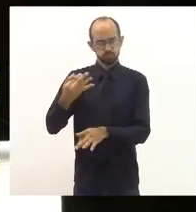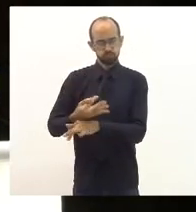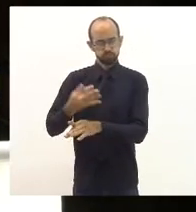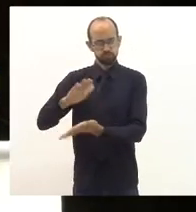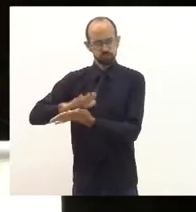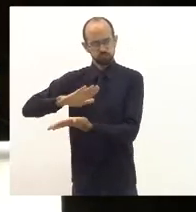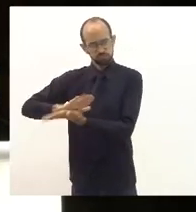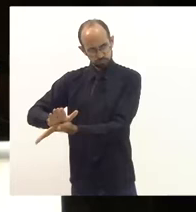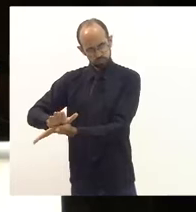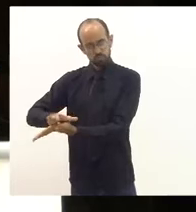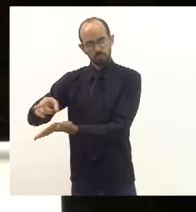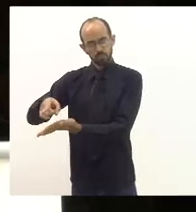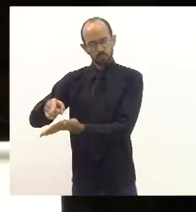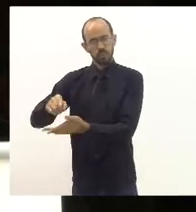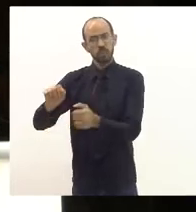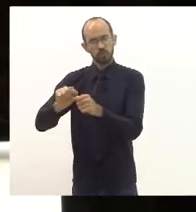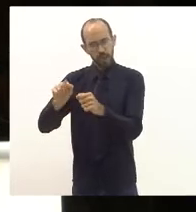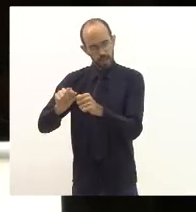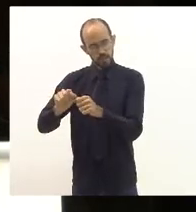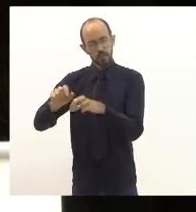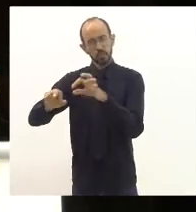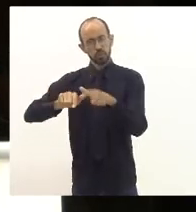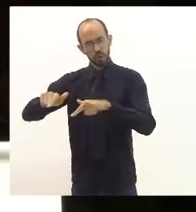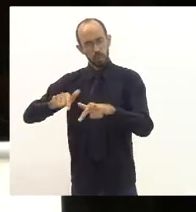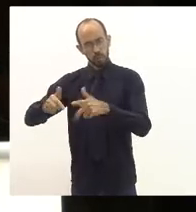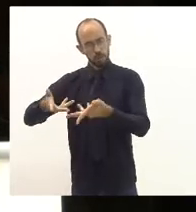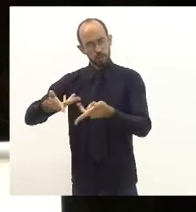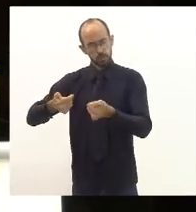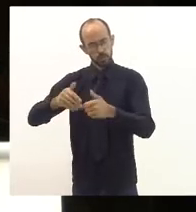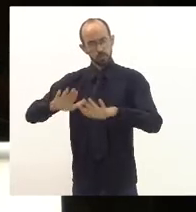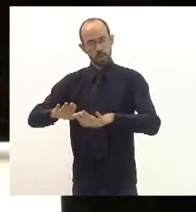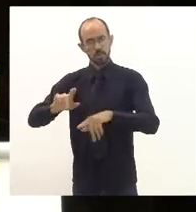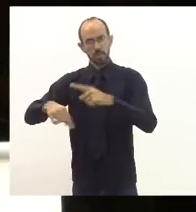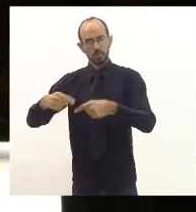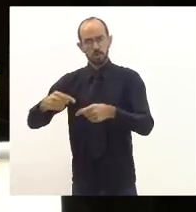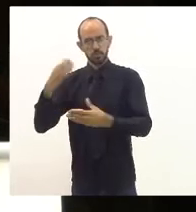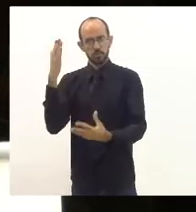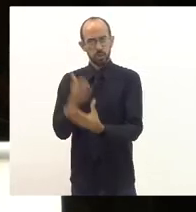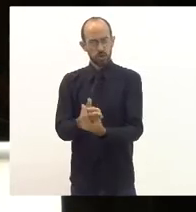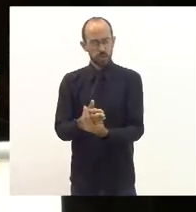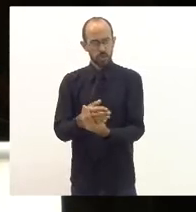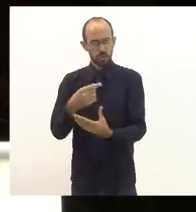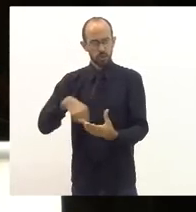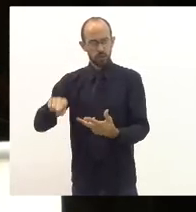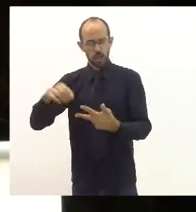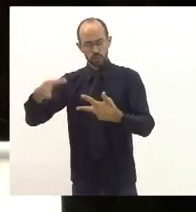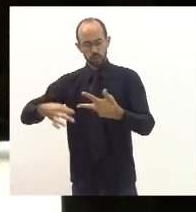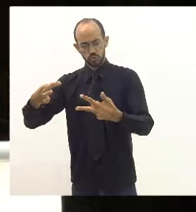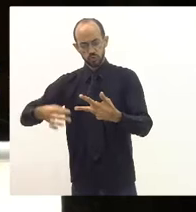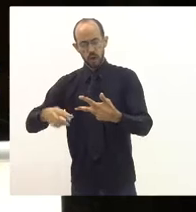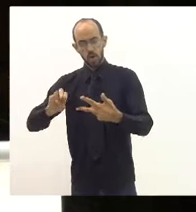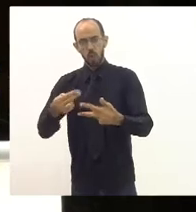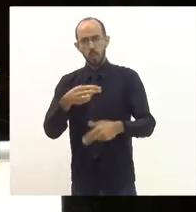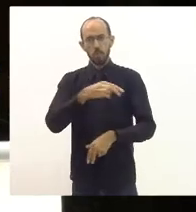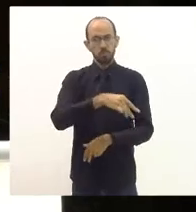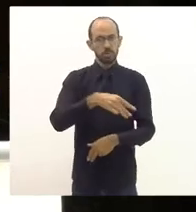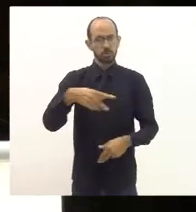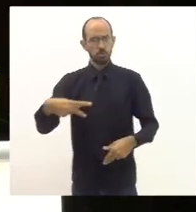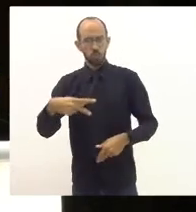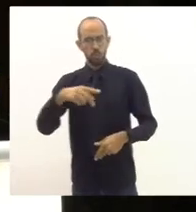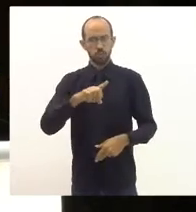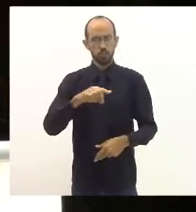intolerância fazendo um excelente trabalho, e quando o inquérito acaba indo ou para o Ministério Público ou